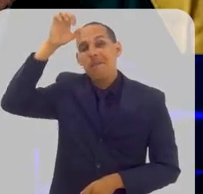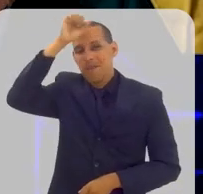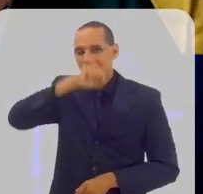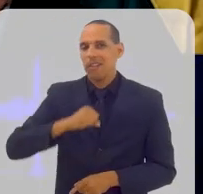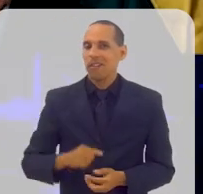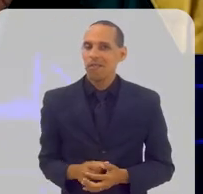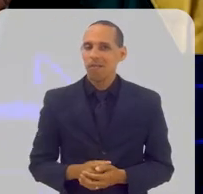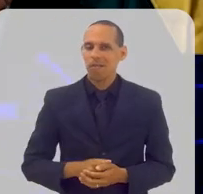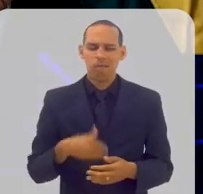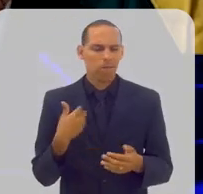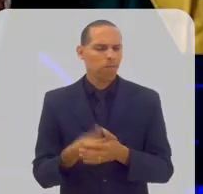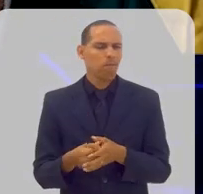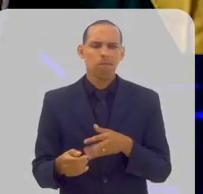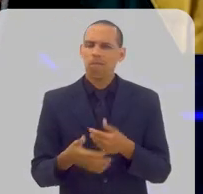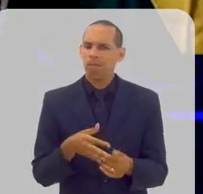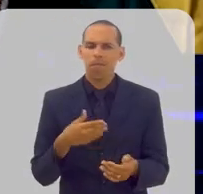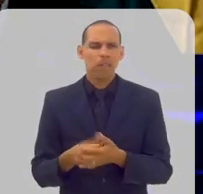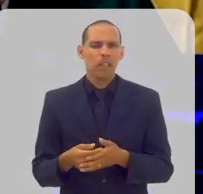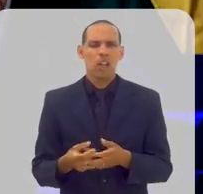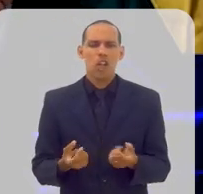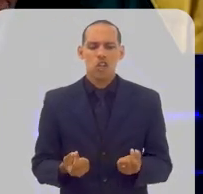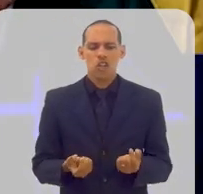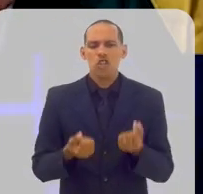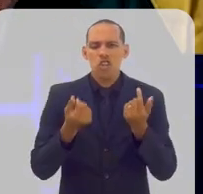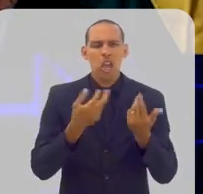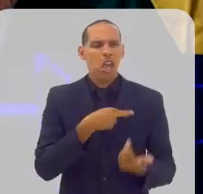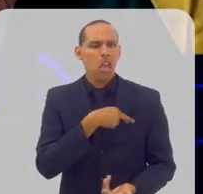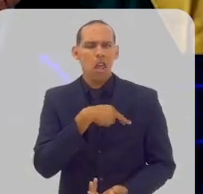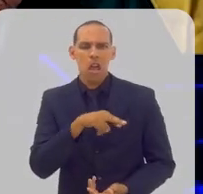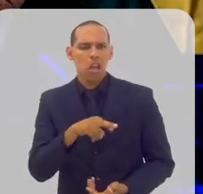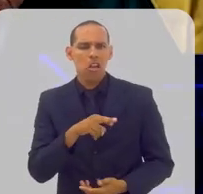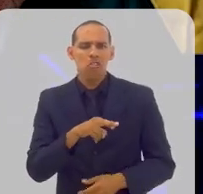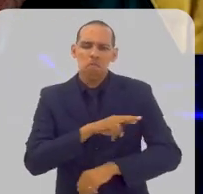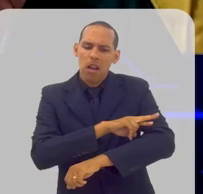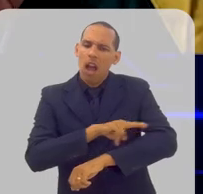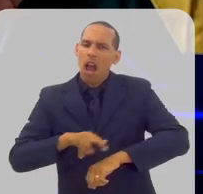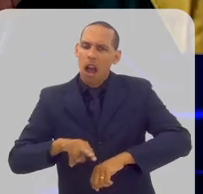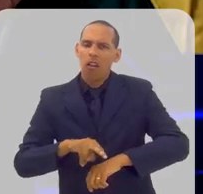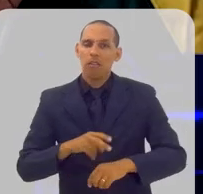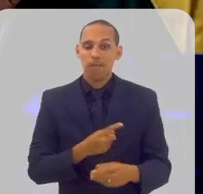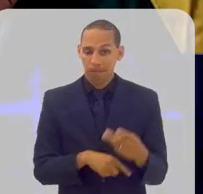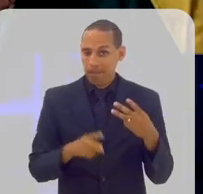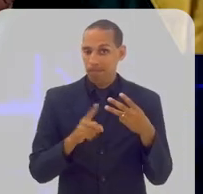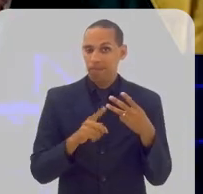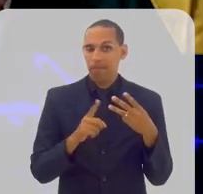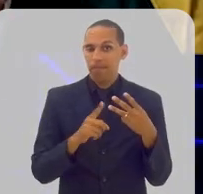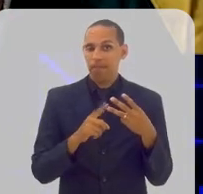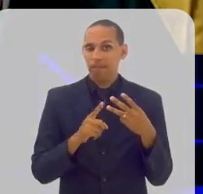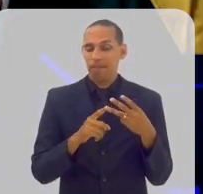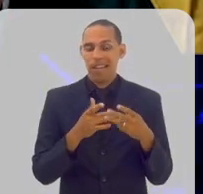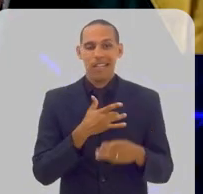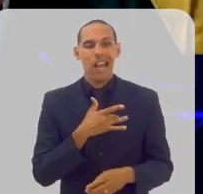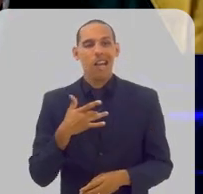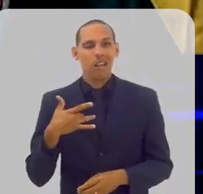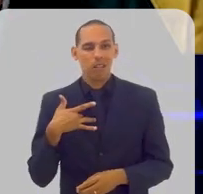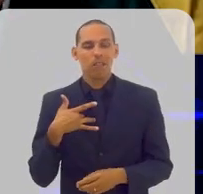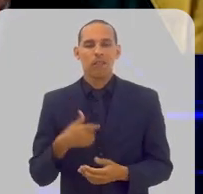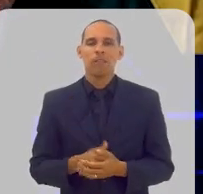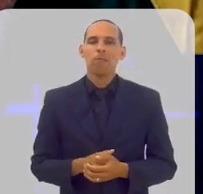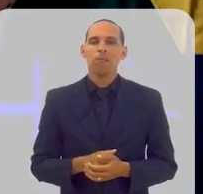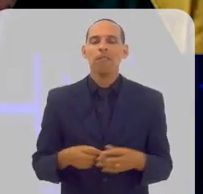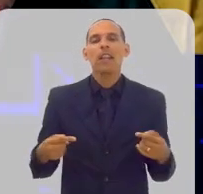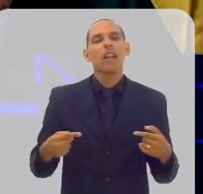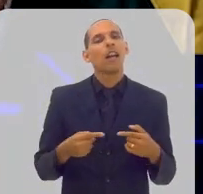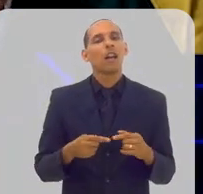aprendizado, independente de poder aquisitivo, religião e raça. Em terceiro, a saúde, tanto